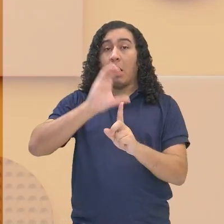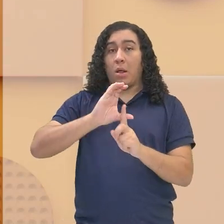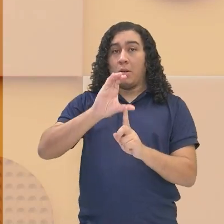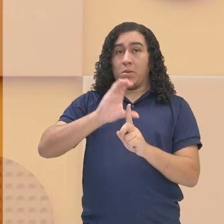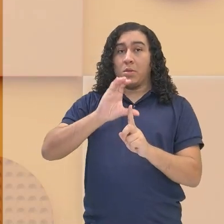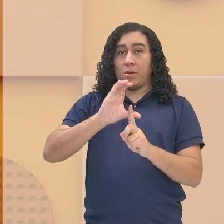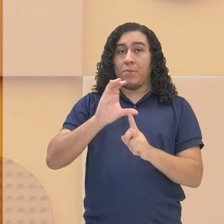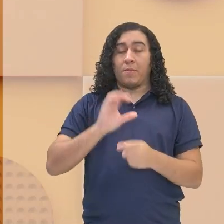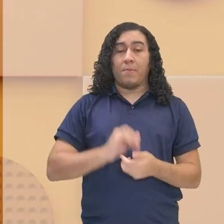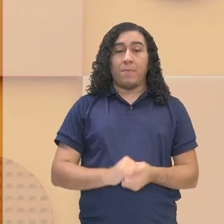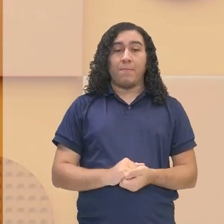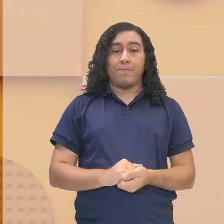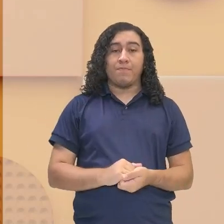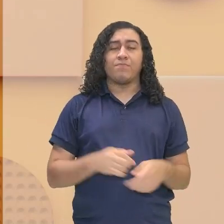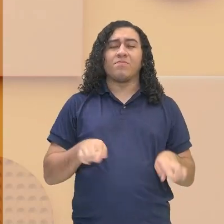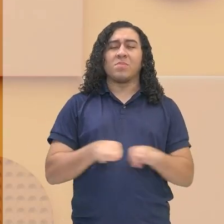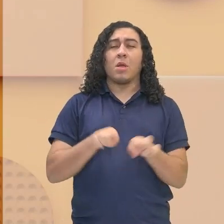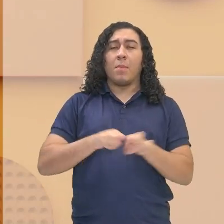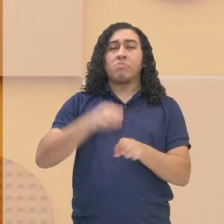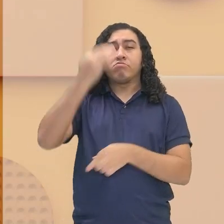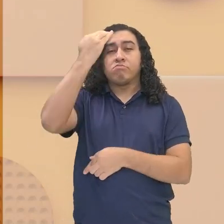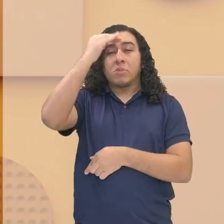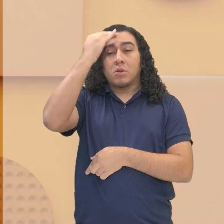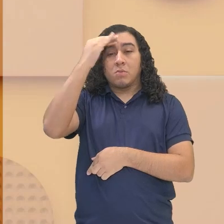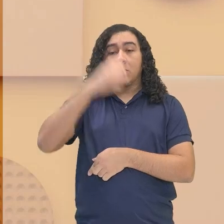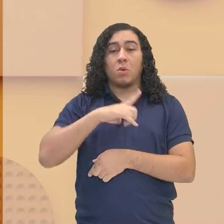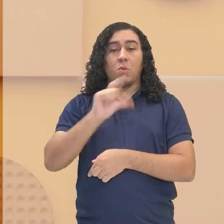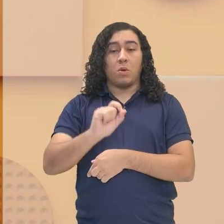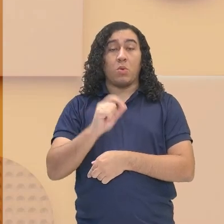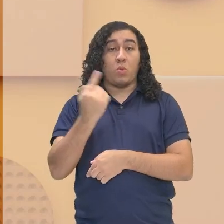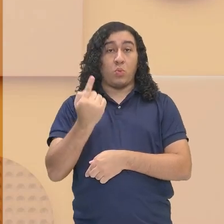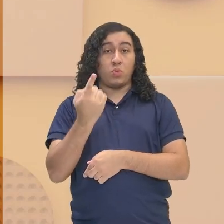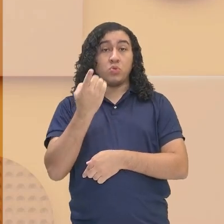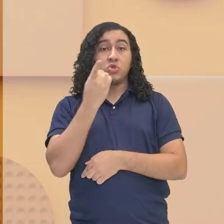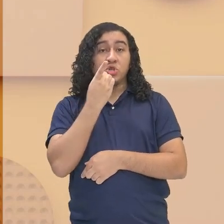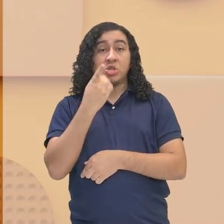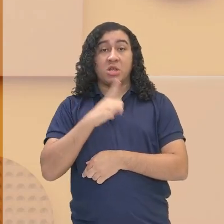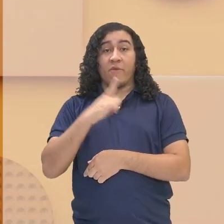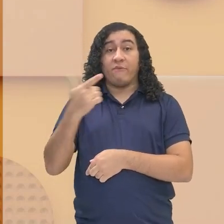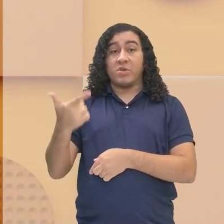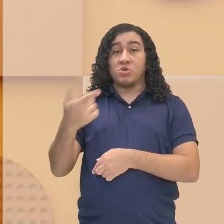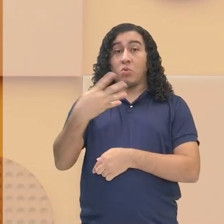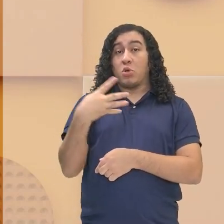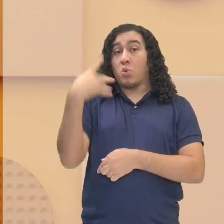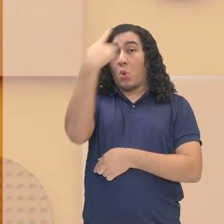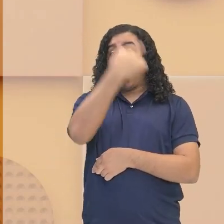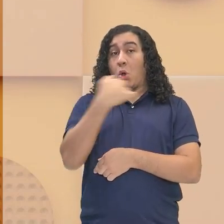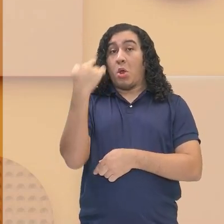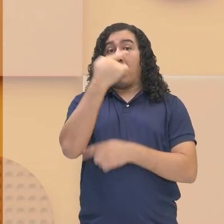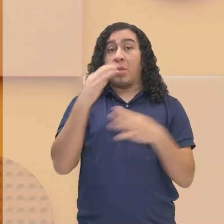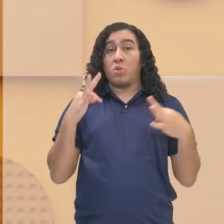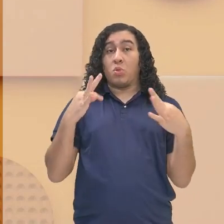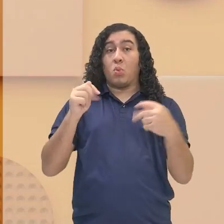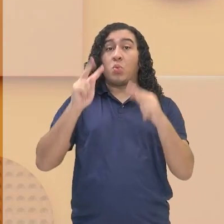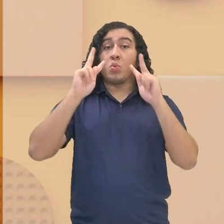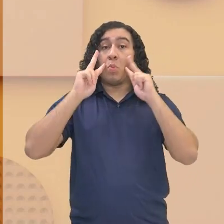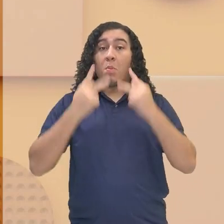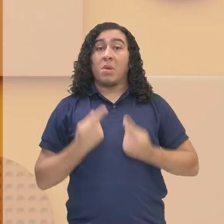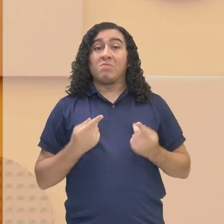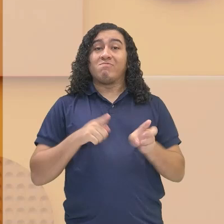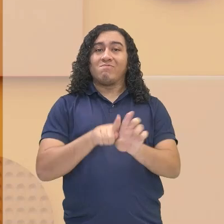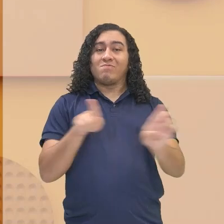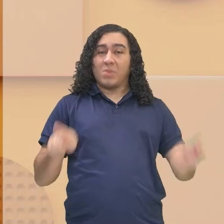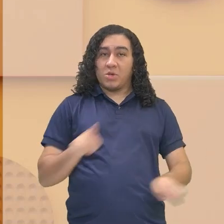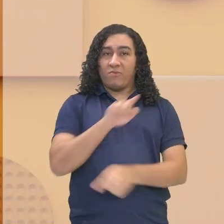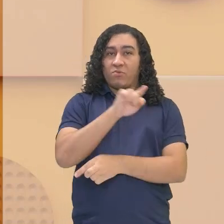Apesar, do dia ter 24 horas para todos os humanos, mas você